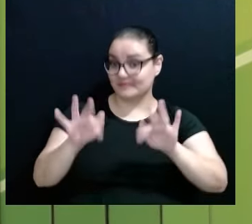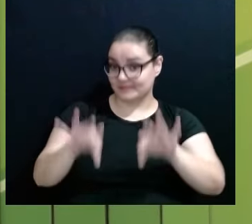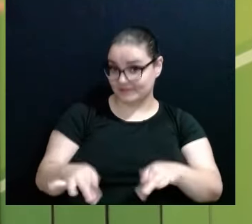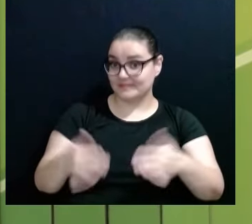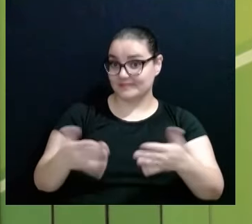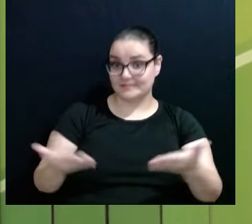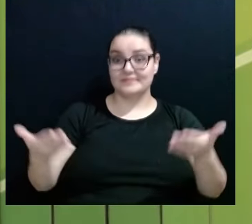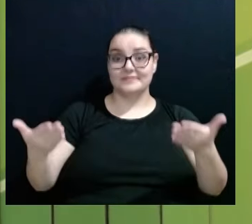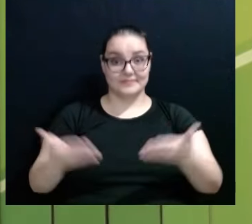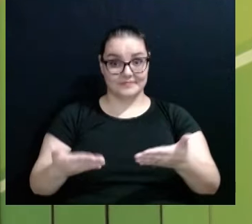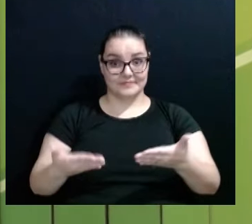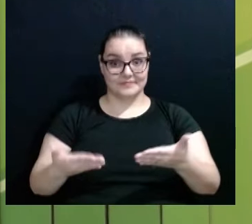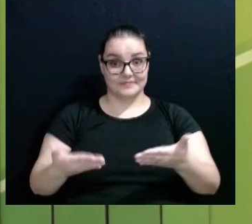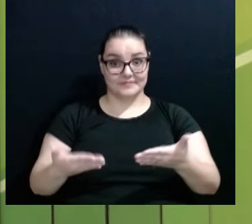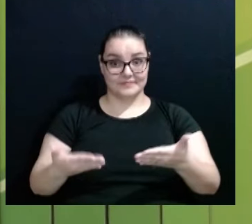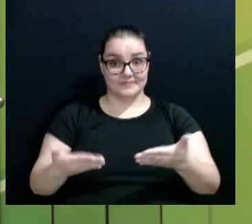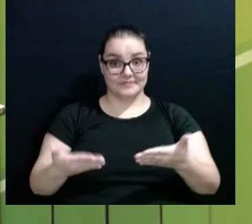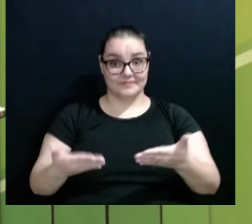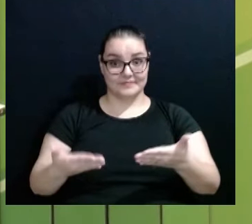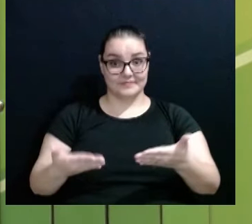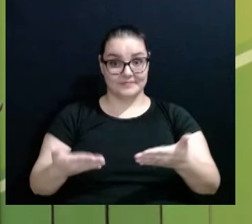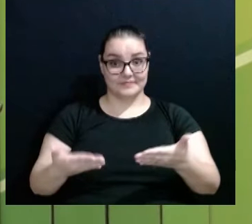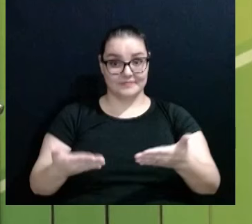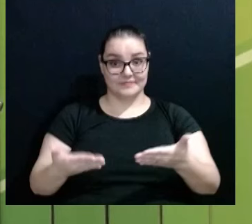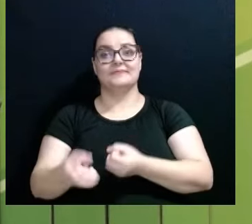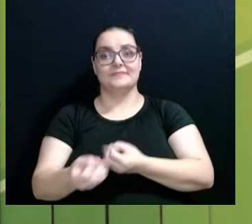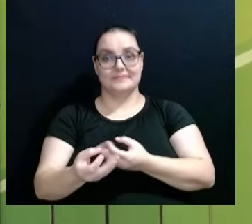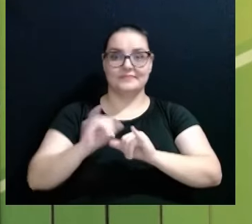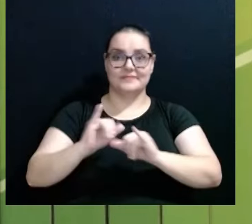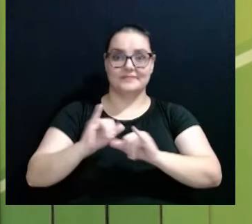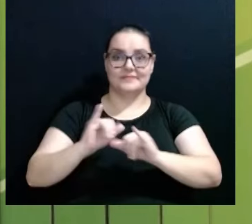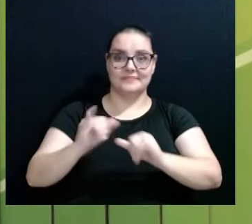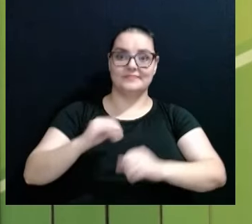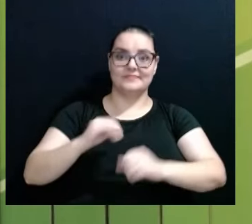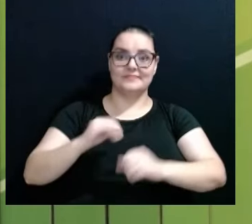apreciação e novidades nessa primeira versão do relatório.